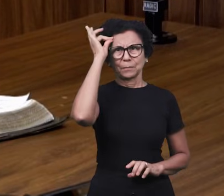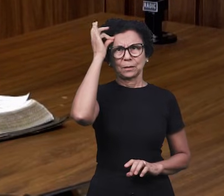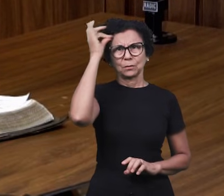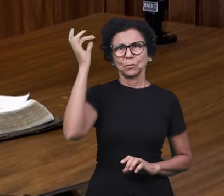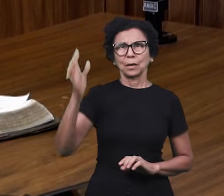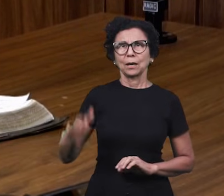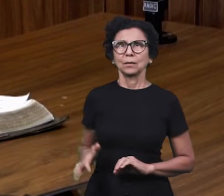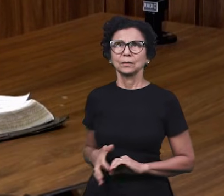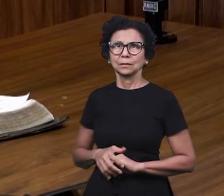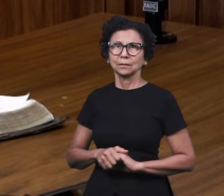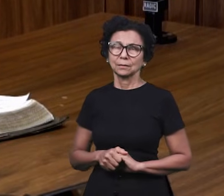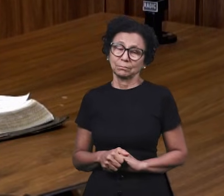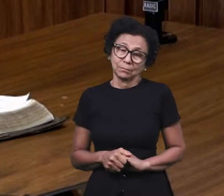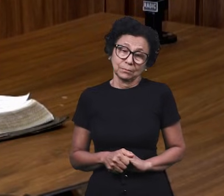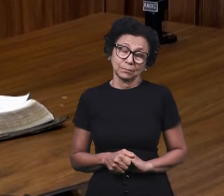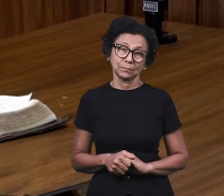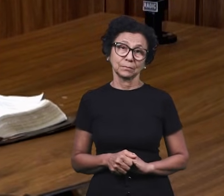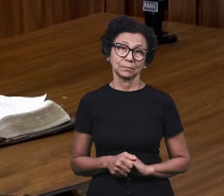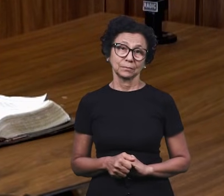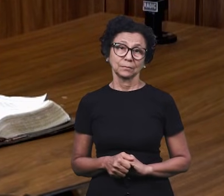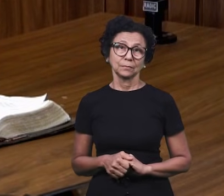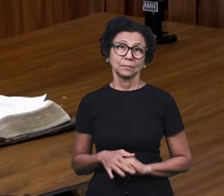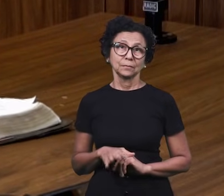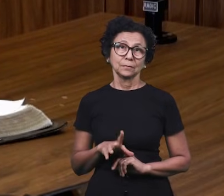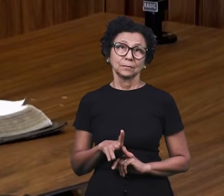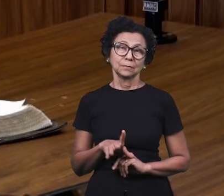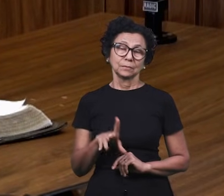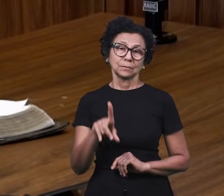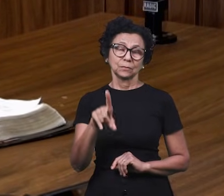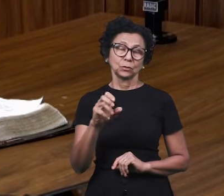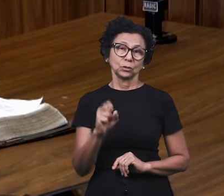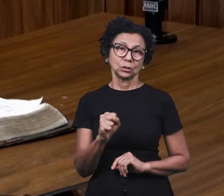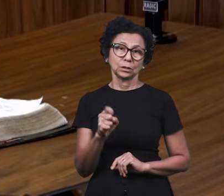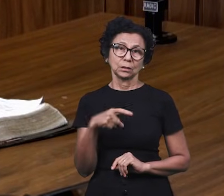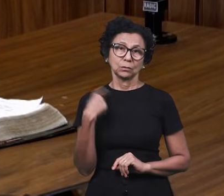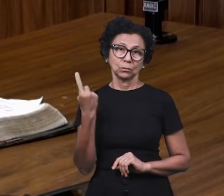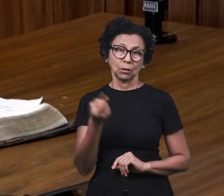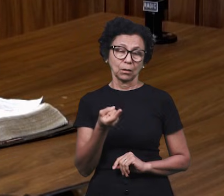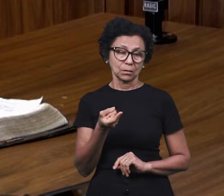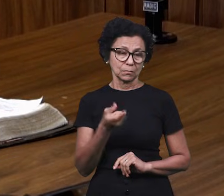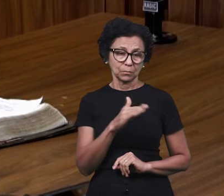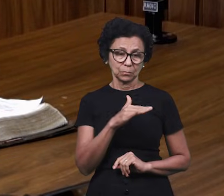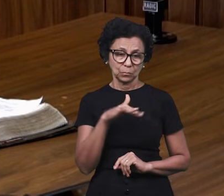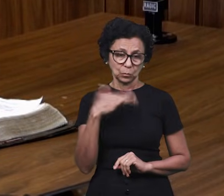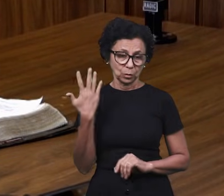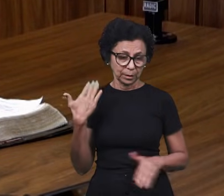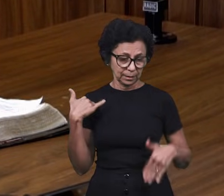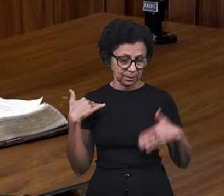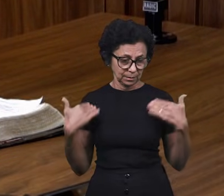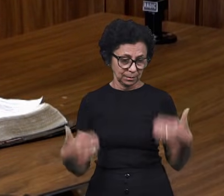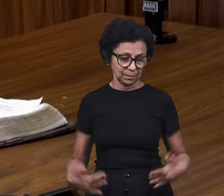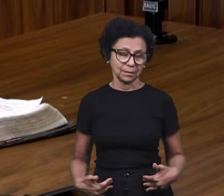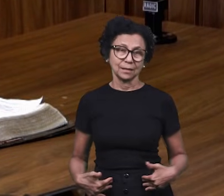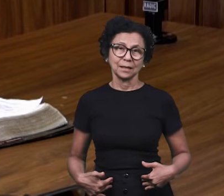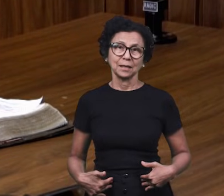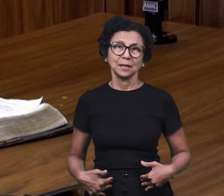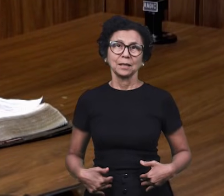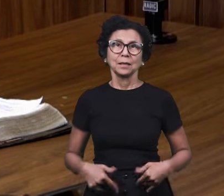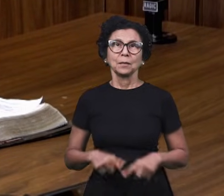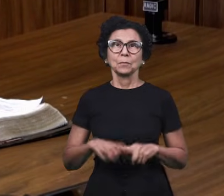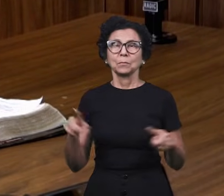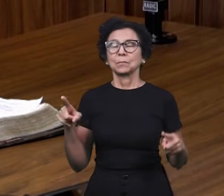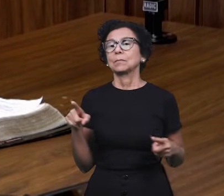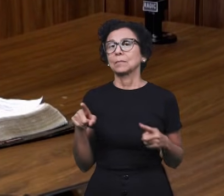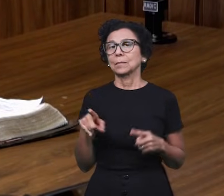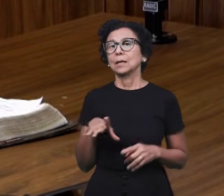cobrar, que é a vida, né? A nossa morte. Nós vamos perecer, né? O nosso corpo vai perecer. Mas ao encontrarmos Jesus,